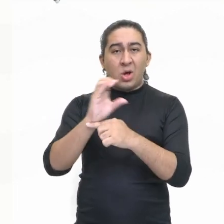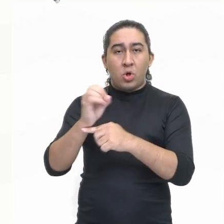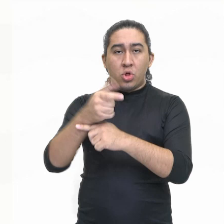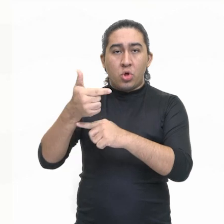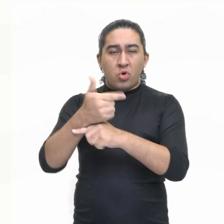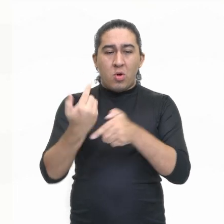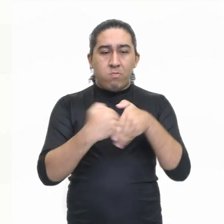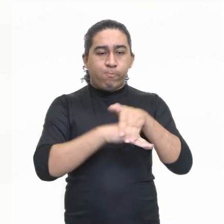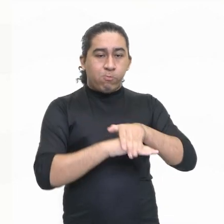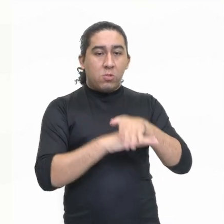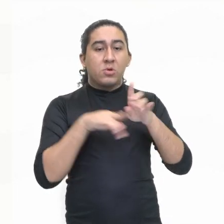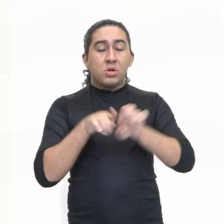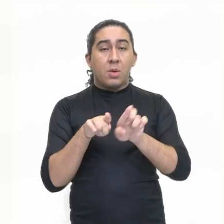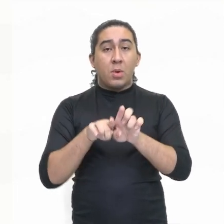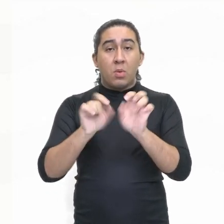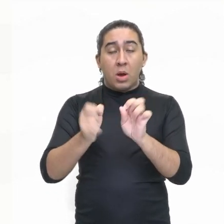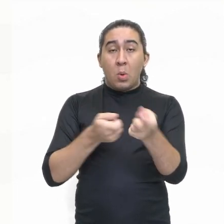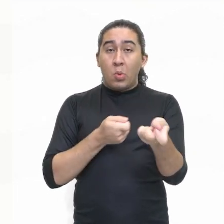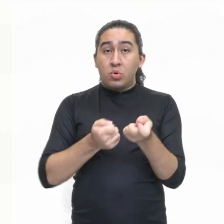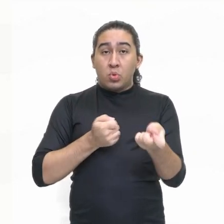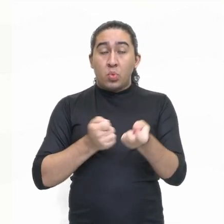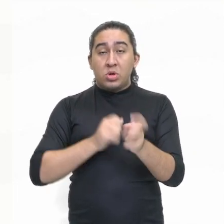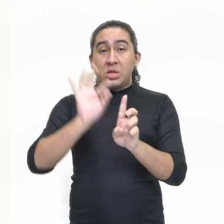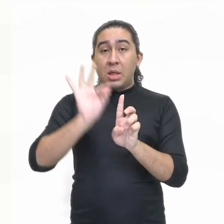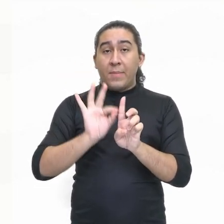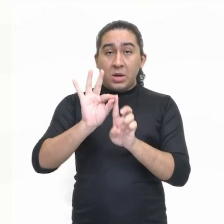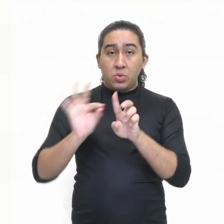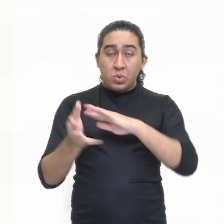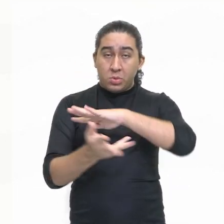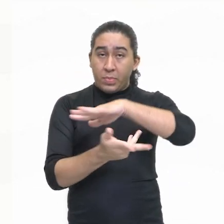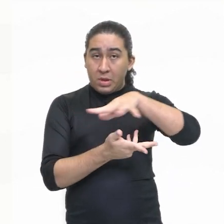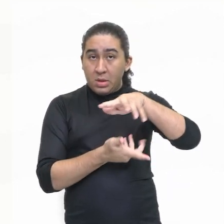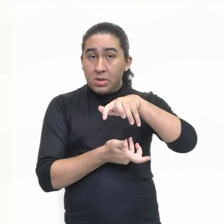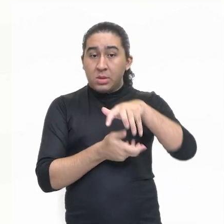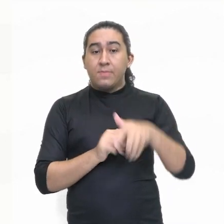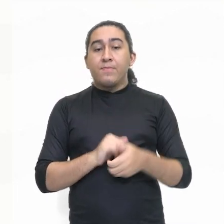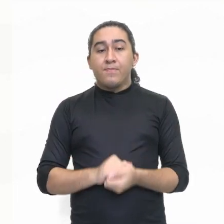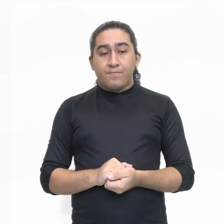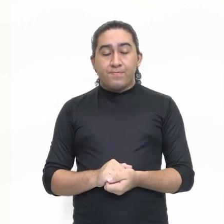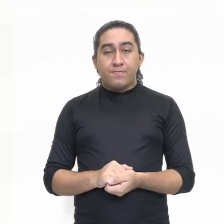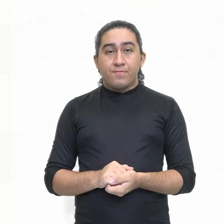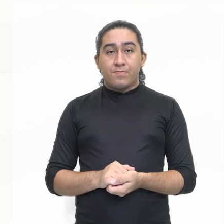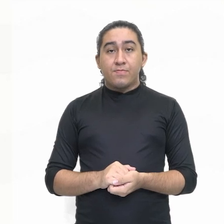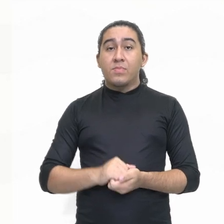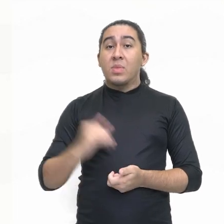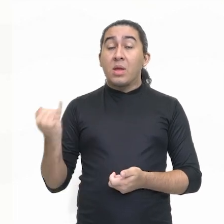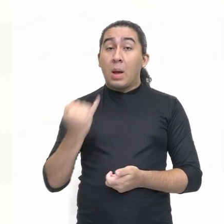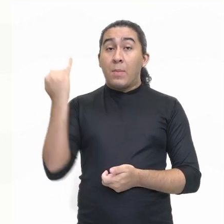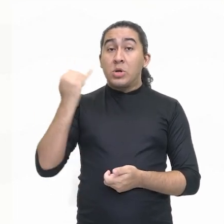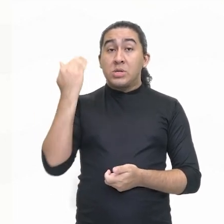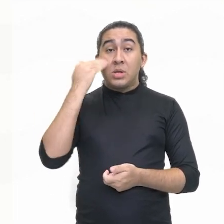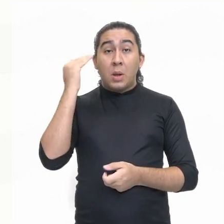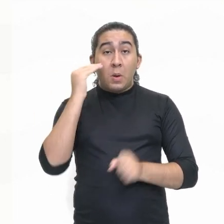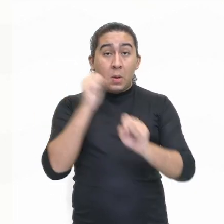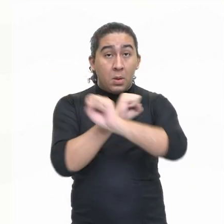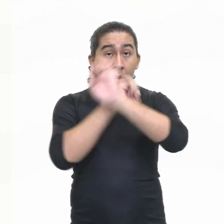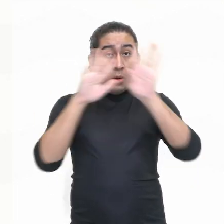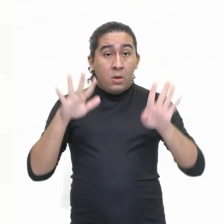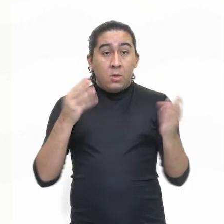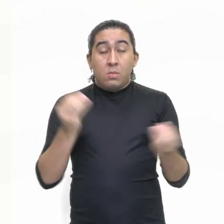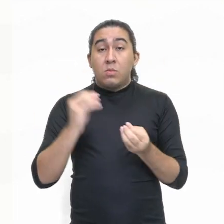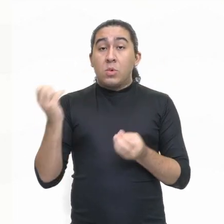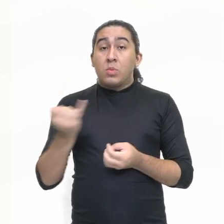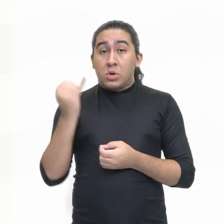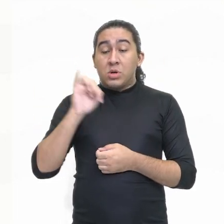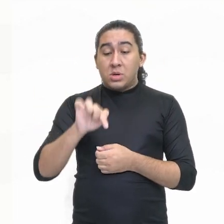também a regulação climática. Olha aí que coisa interessante para a gente entender a importância do estudo